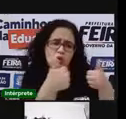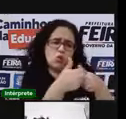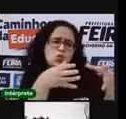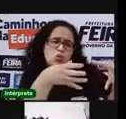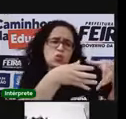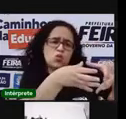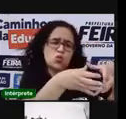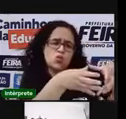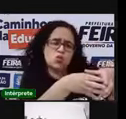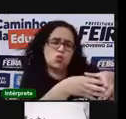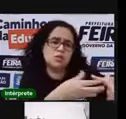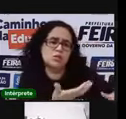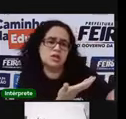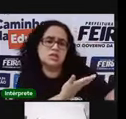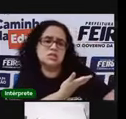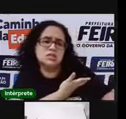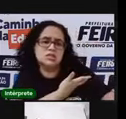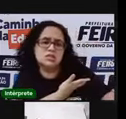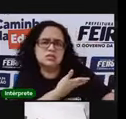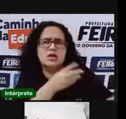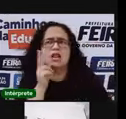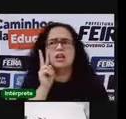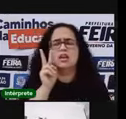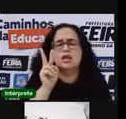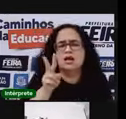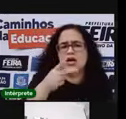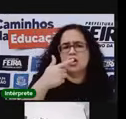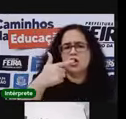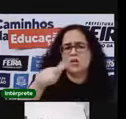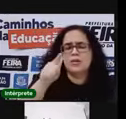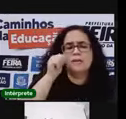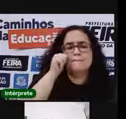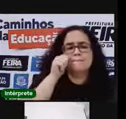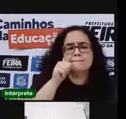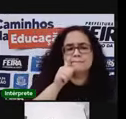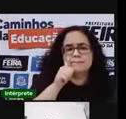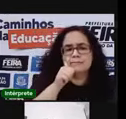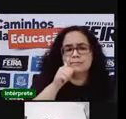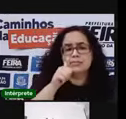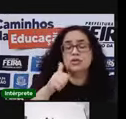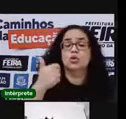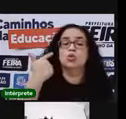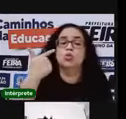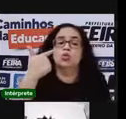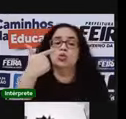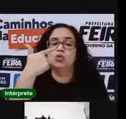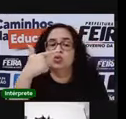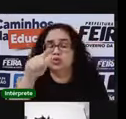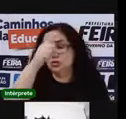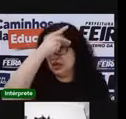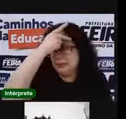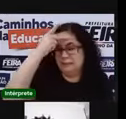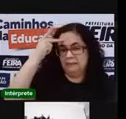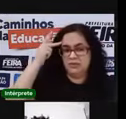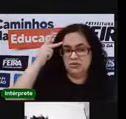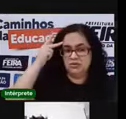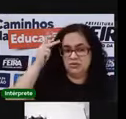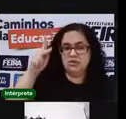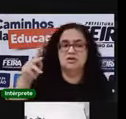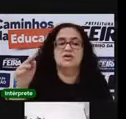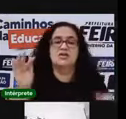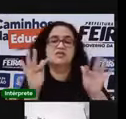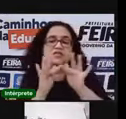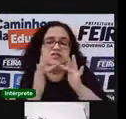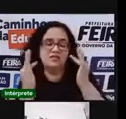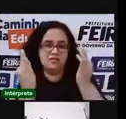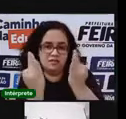com a minha irmã, com o meu irmão, né? E eu digo assim, olha aquela outra menina, olha aquele outro cliente, não é para a família que está aí